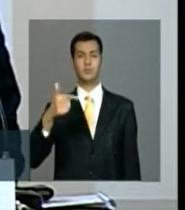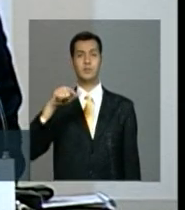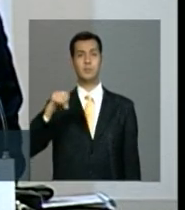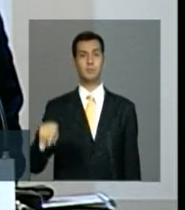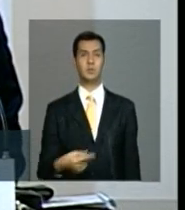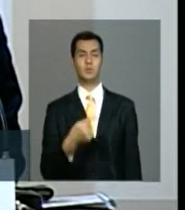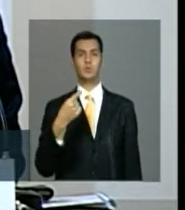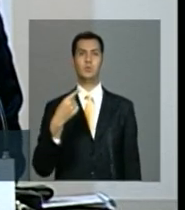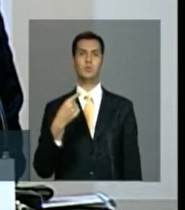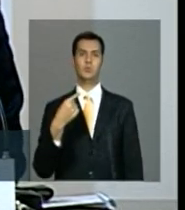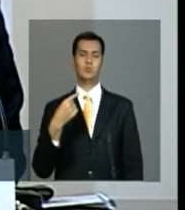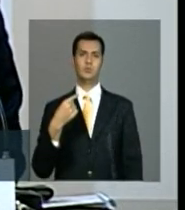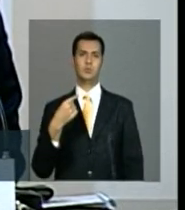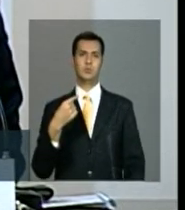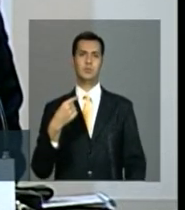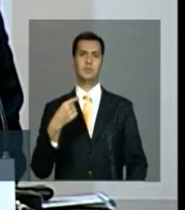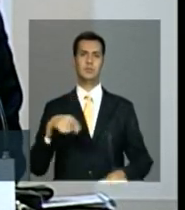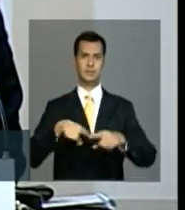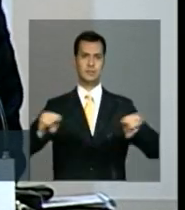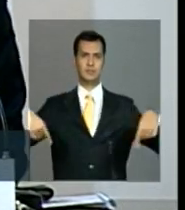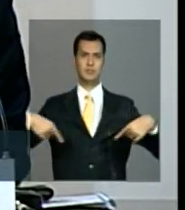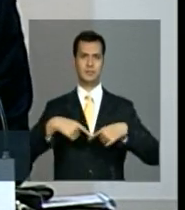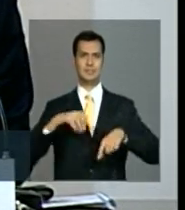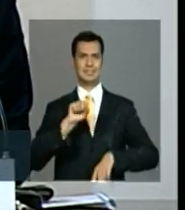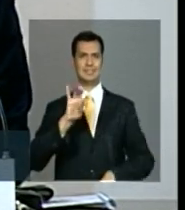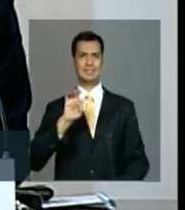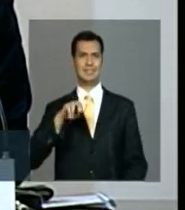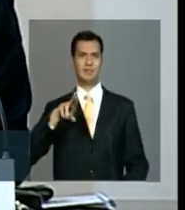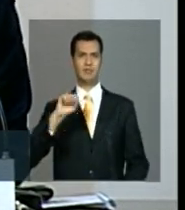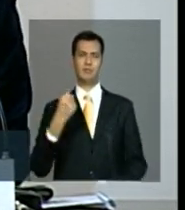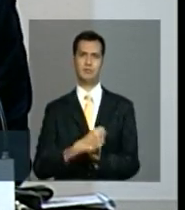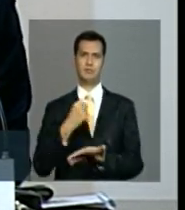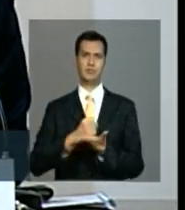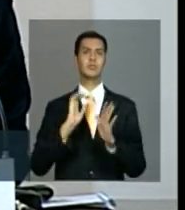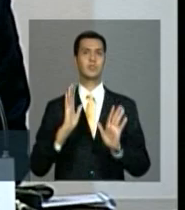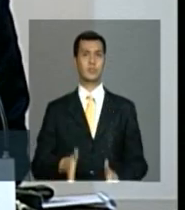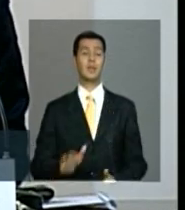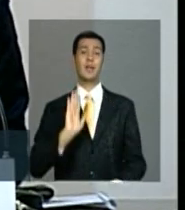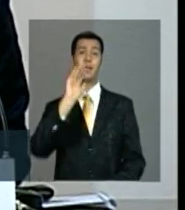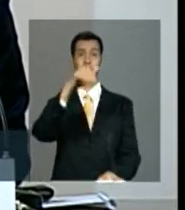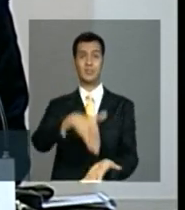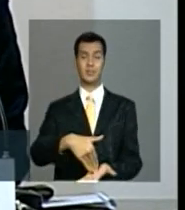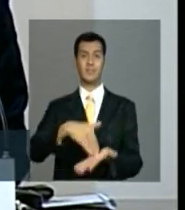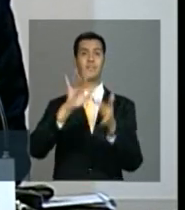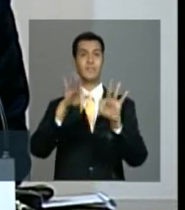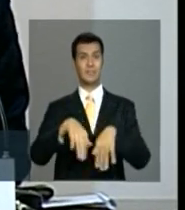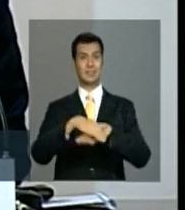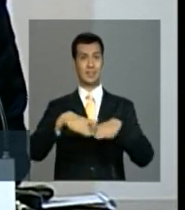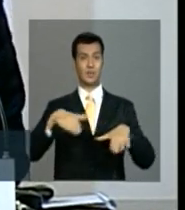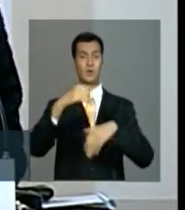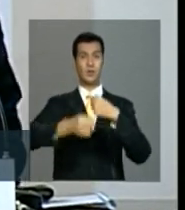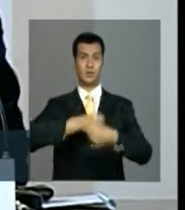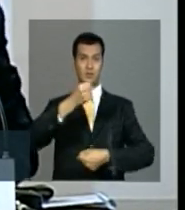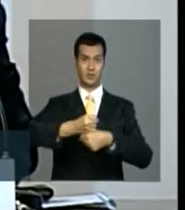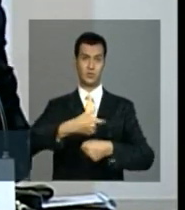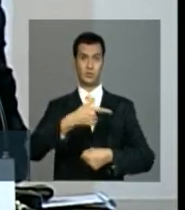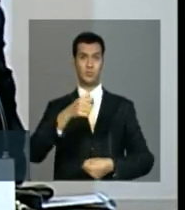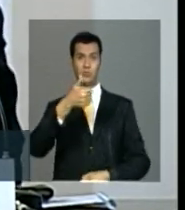cisternas contratadas e até o final do ano nós queremos contratar empenhar